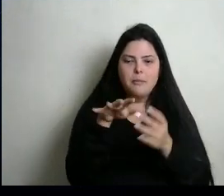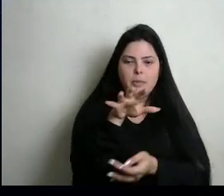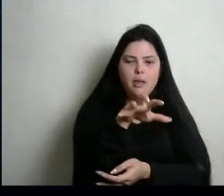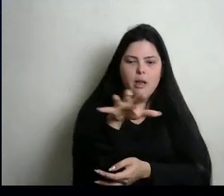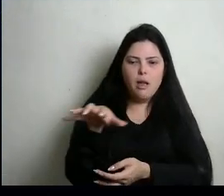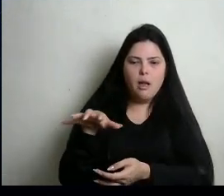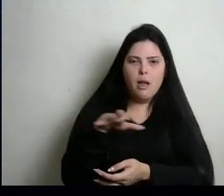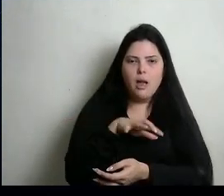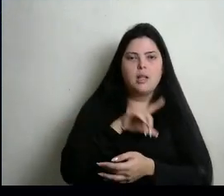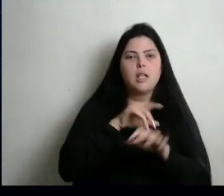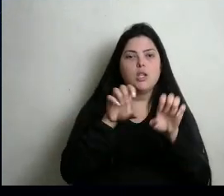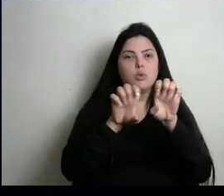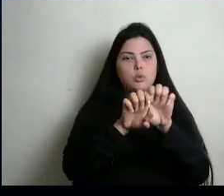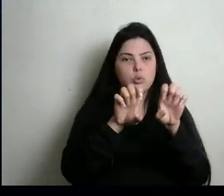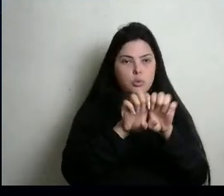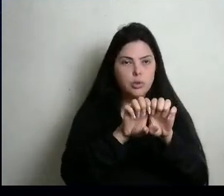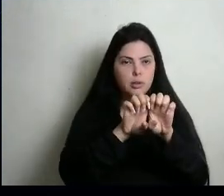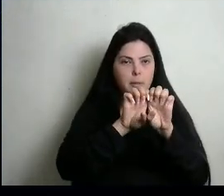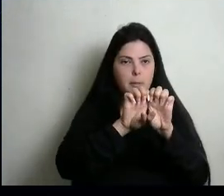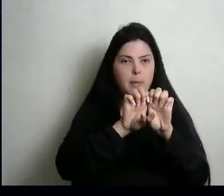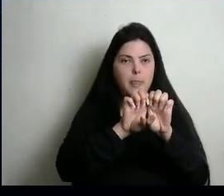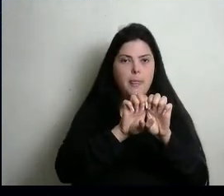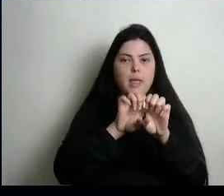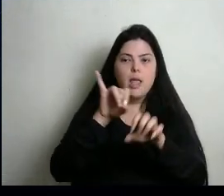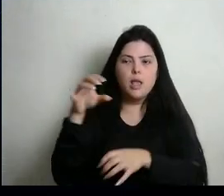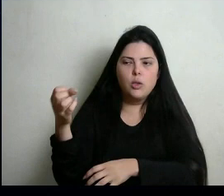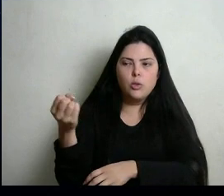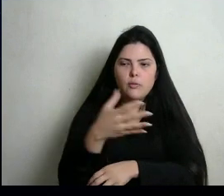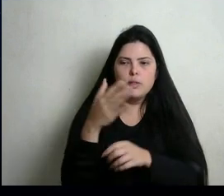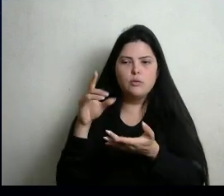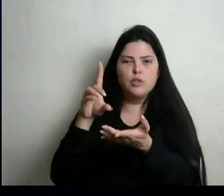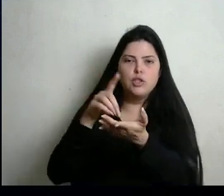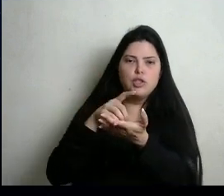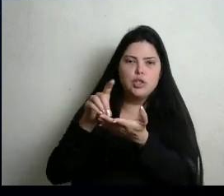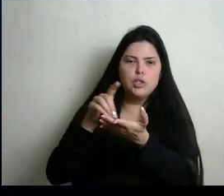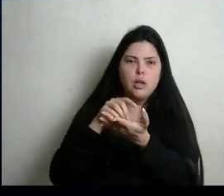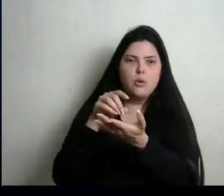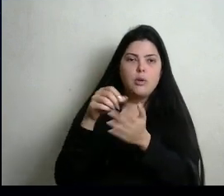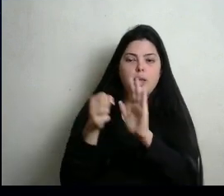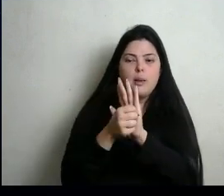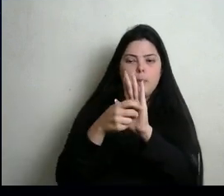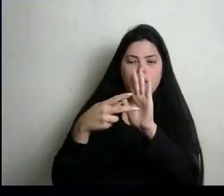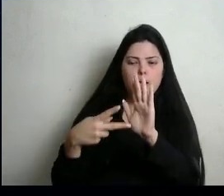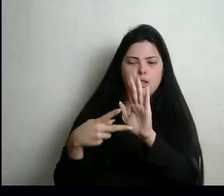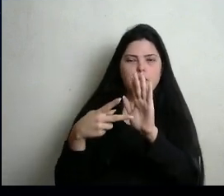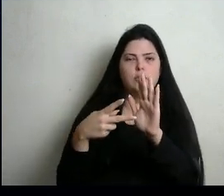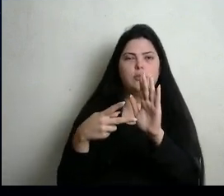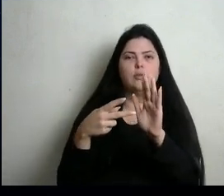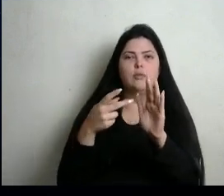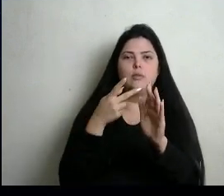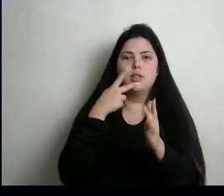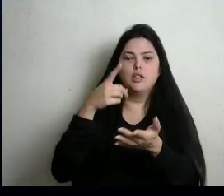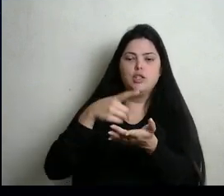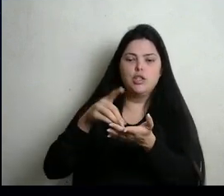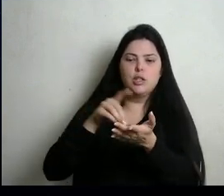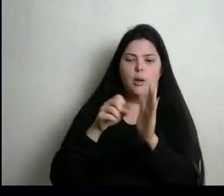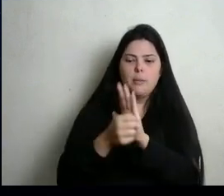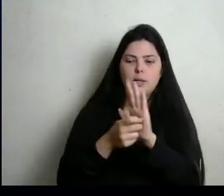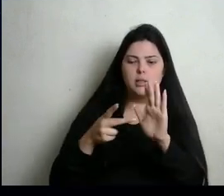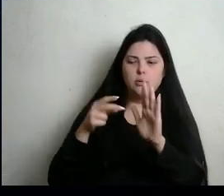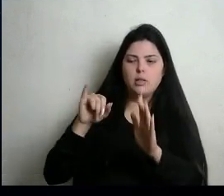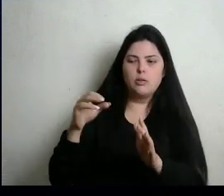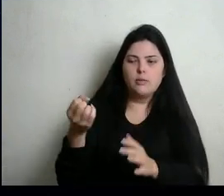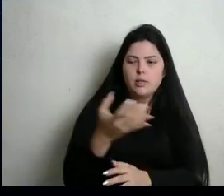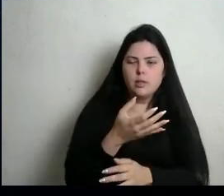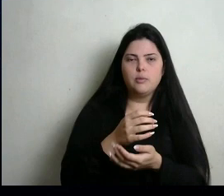de infraestrutura, de inovação digital e aplicativos, né, que a gente chama aqui de Digital and Application Innovation, e essa